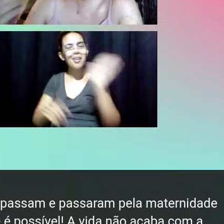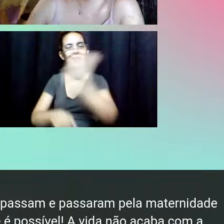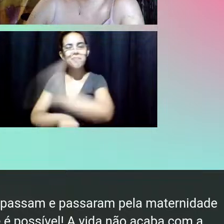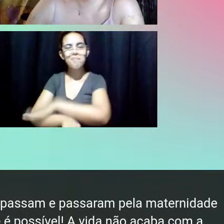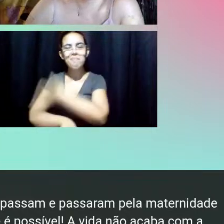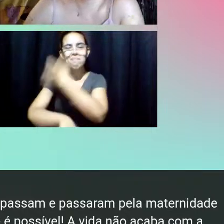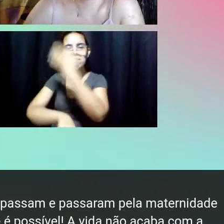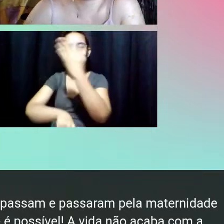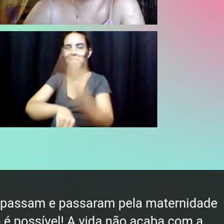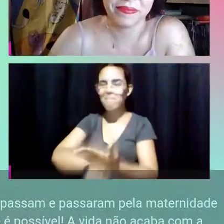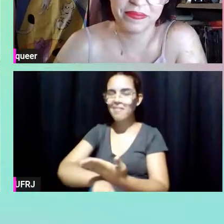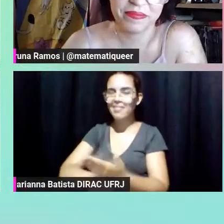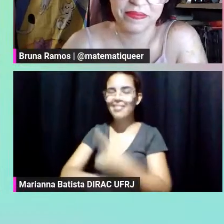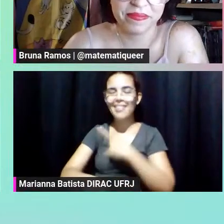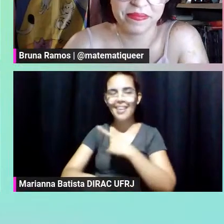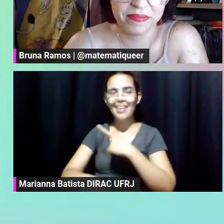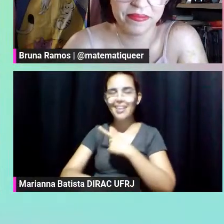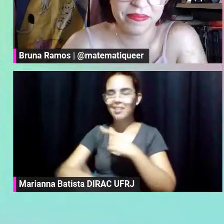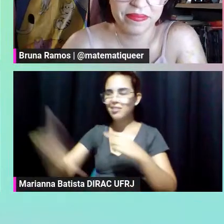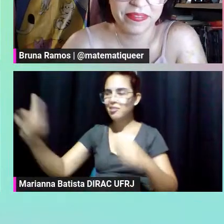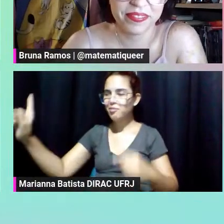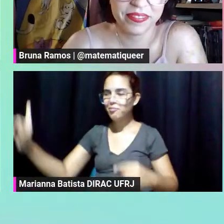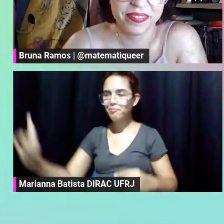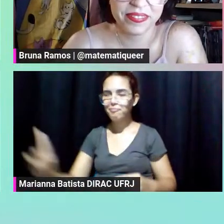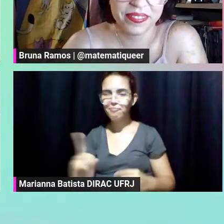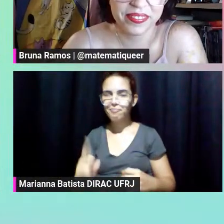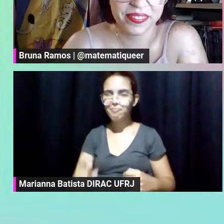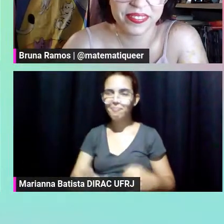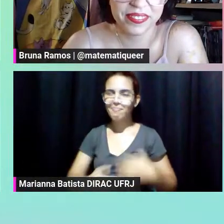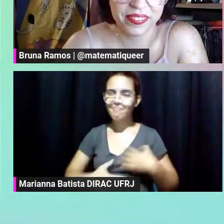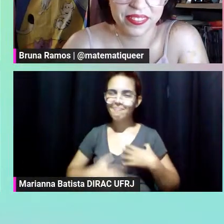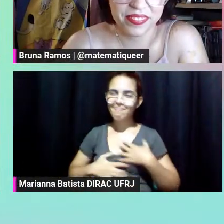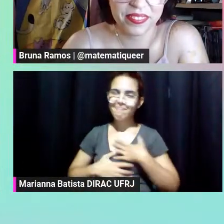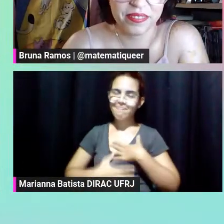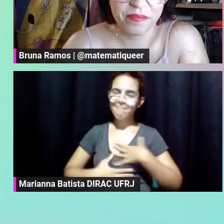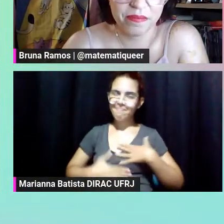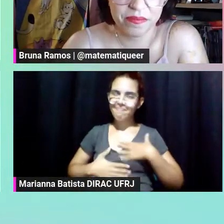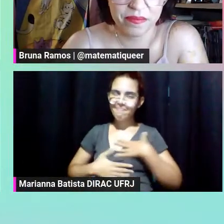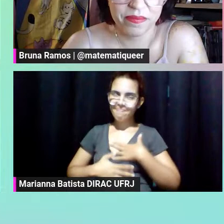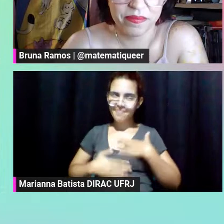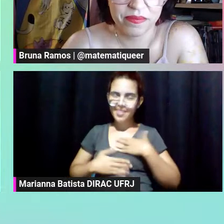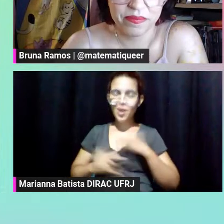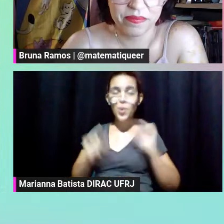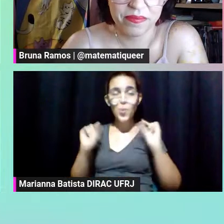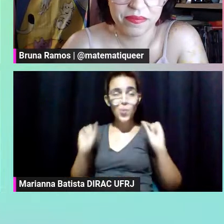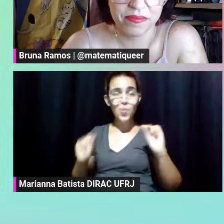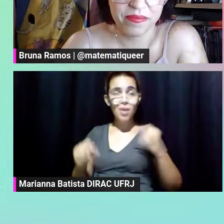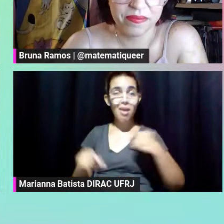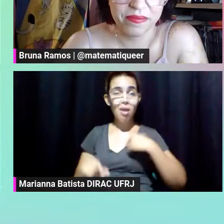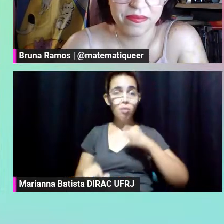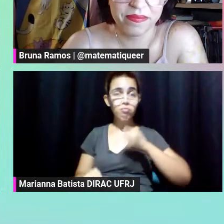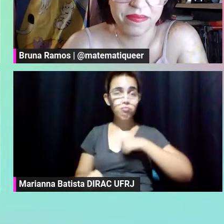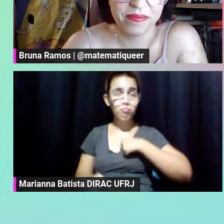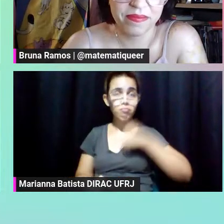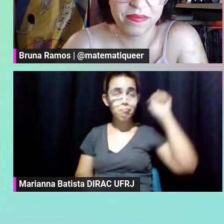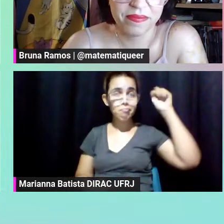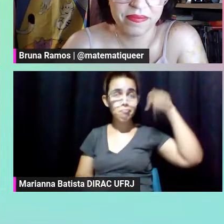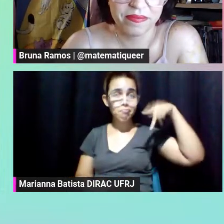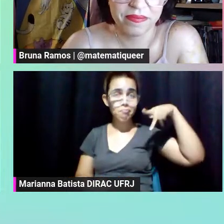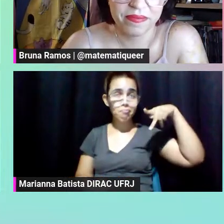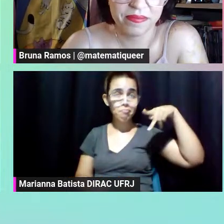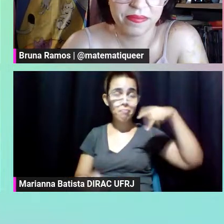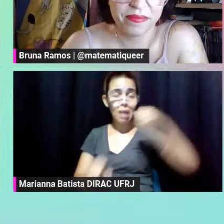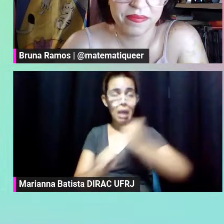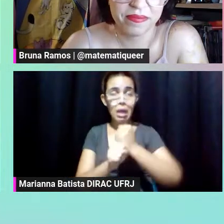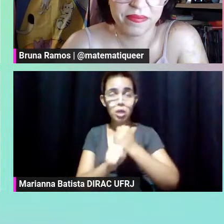né? Dá tanto prazer, como eu disse para vocês, eu estou aposentada desde 2006, até hoje eu